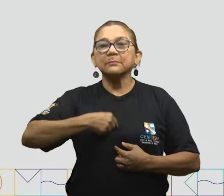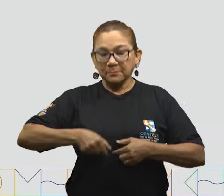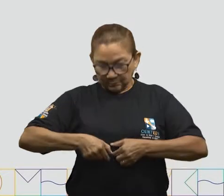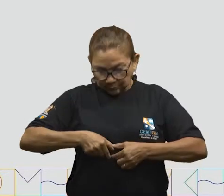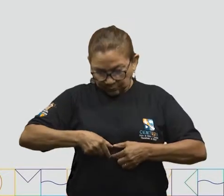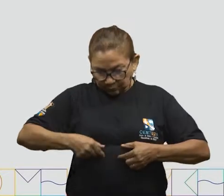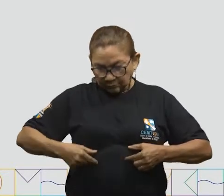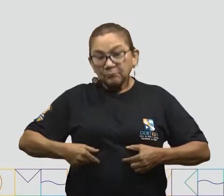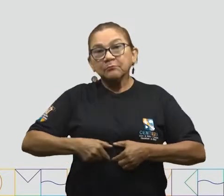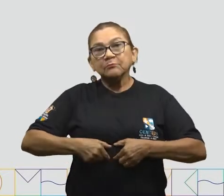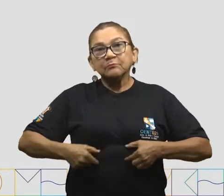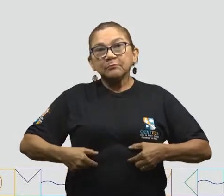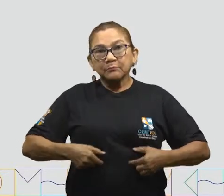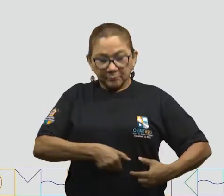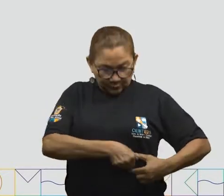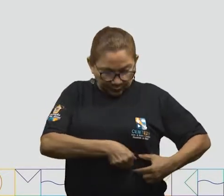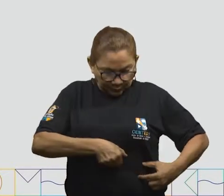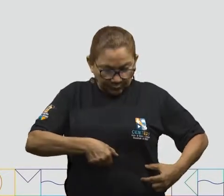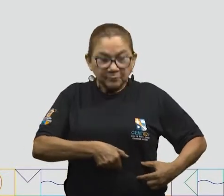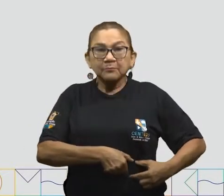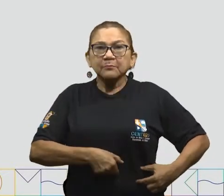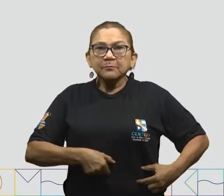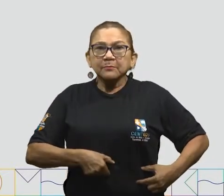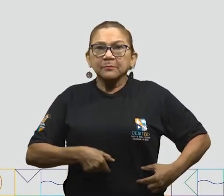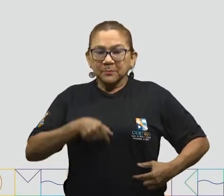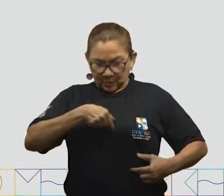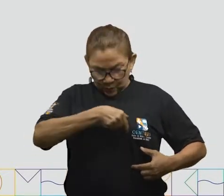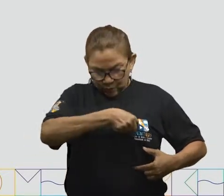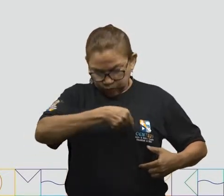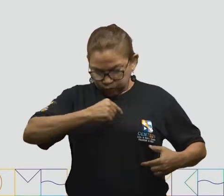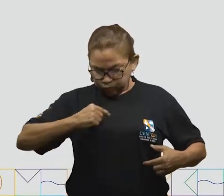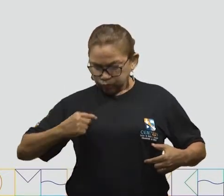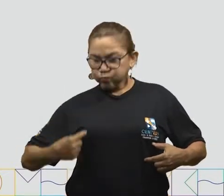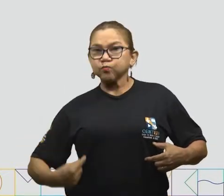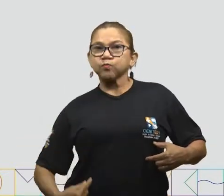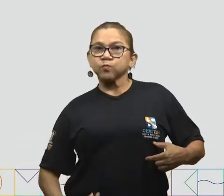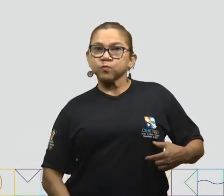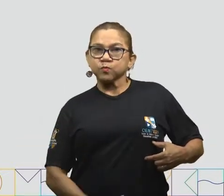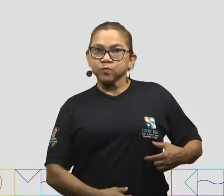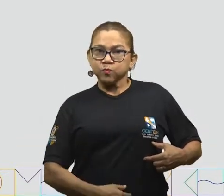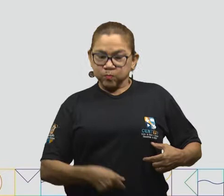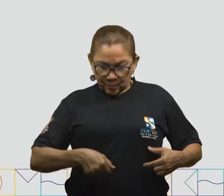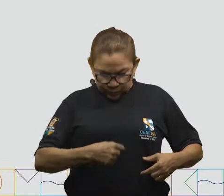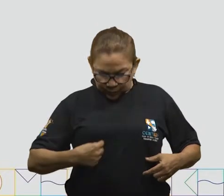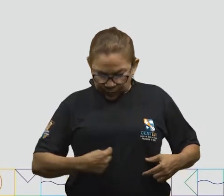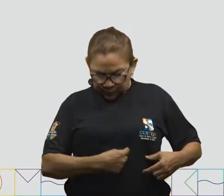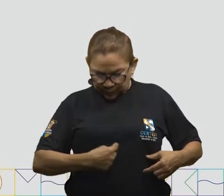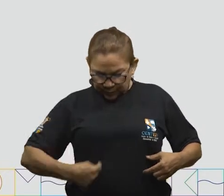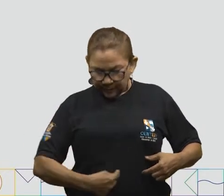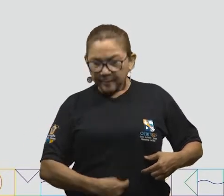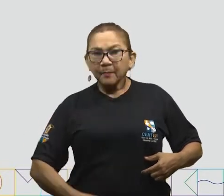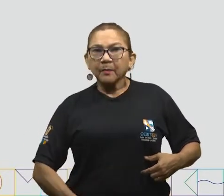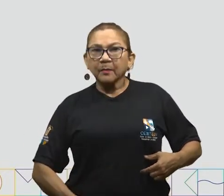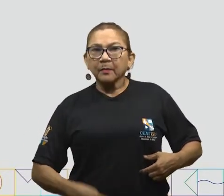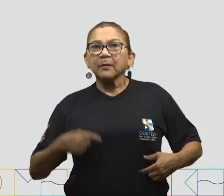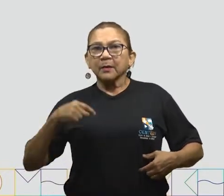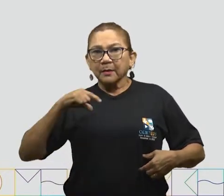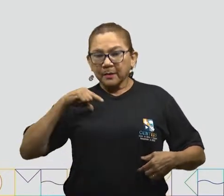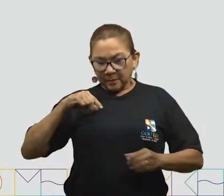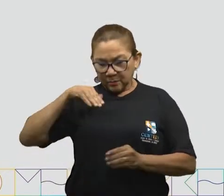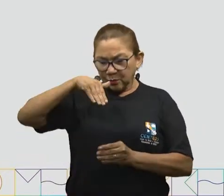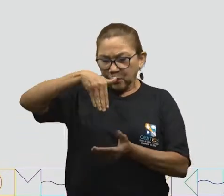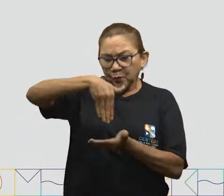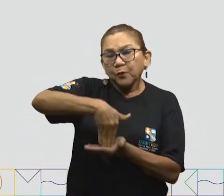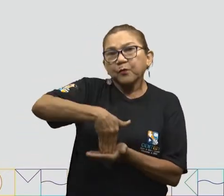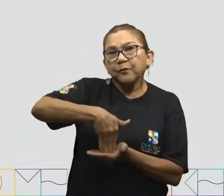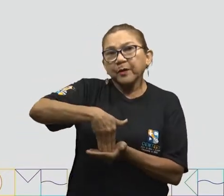estômago, intestino delgado e intestino grosso. Ao final do intestino grosso existe o ânus.